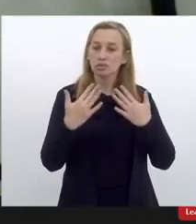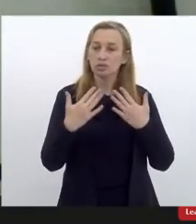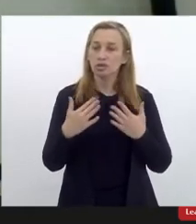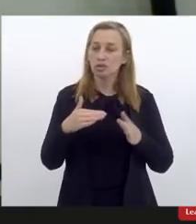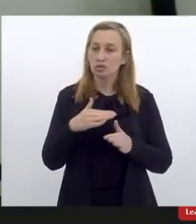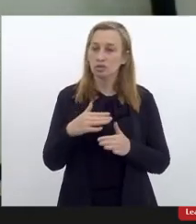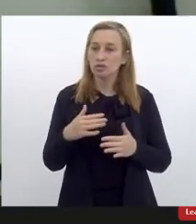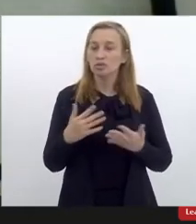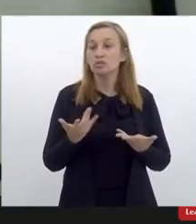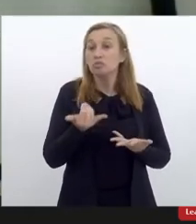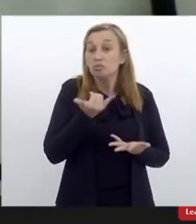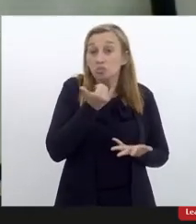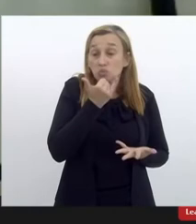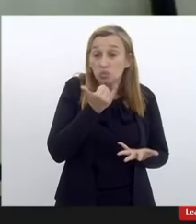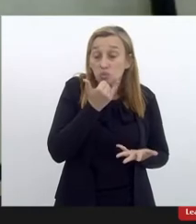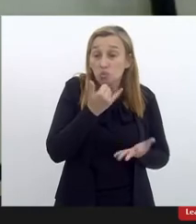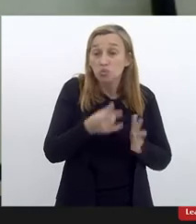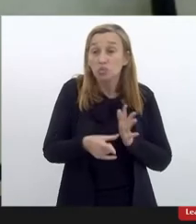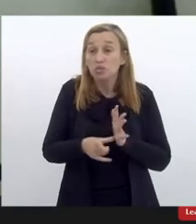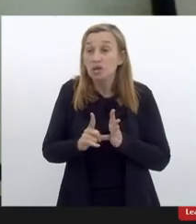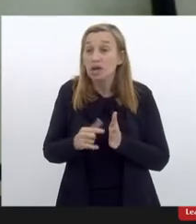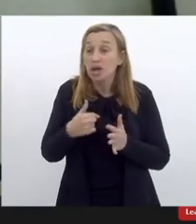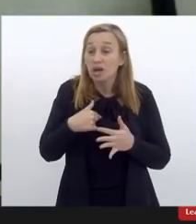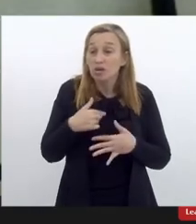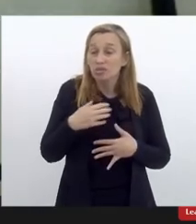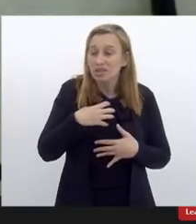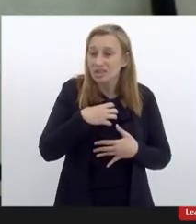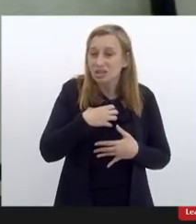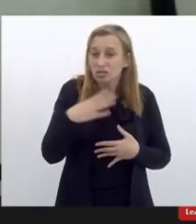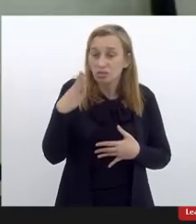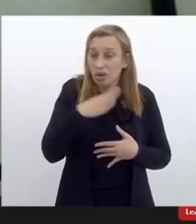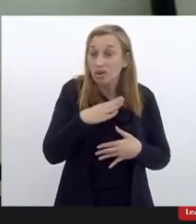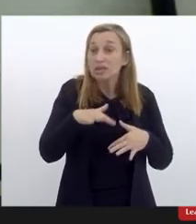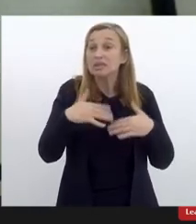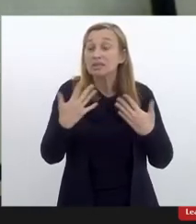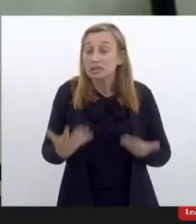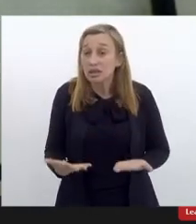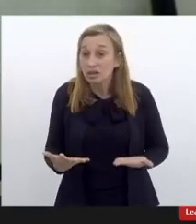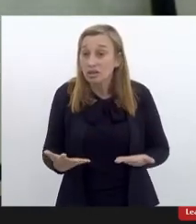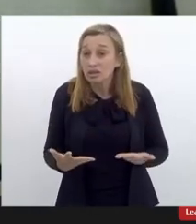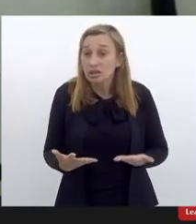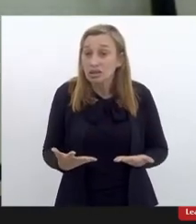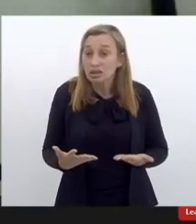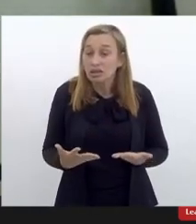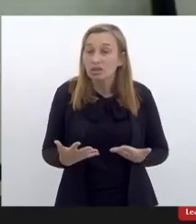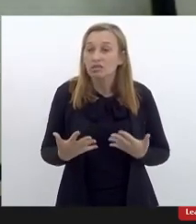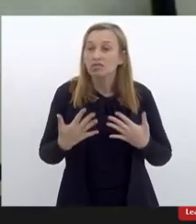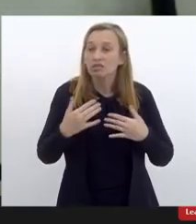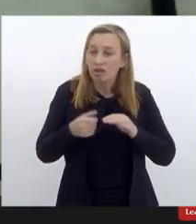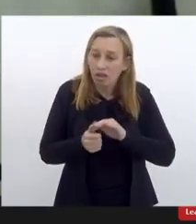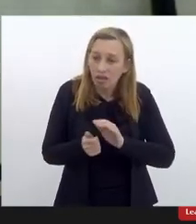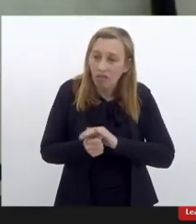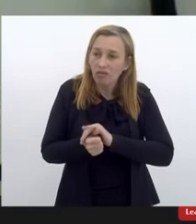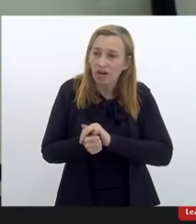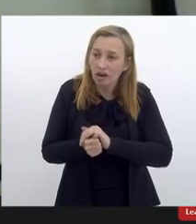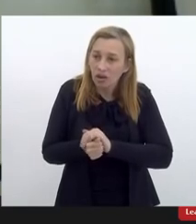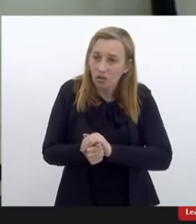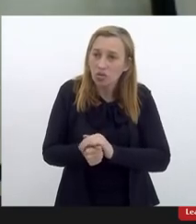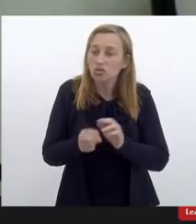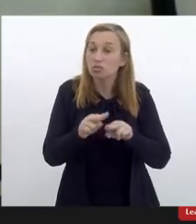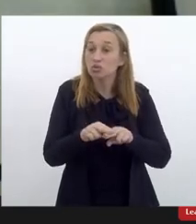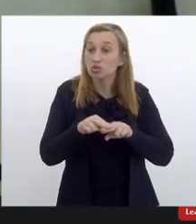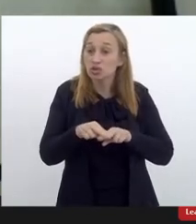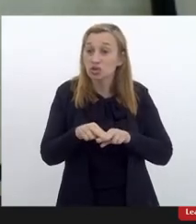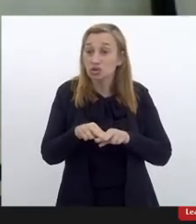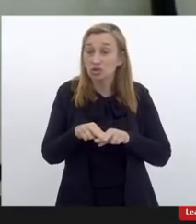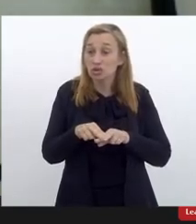desculpas antecipadamente, mas eu estou passando mal. Então, eu estou meia lenta hoje em função... Estou